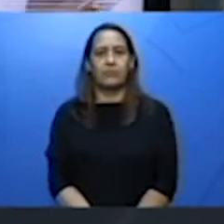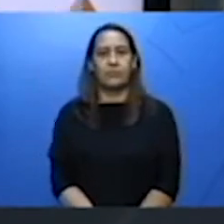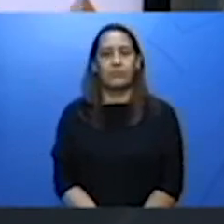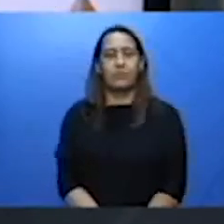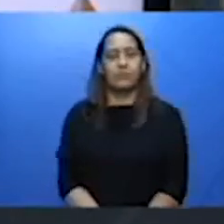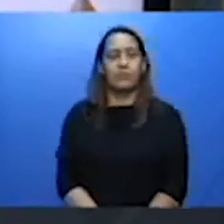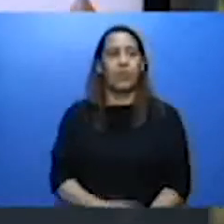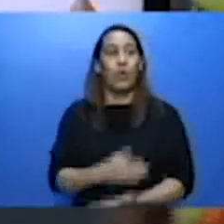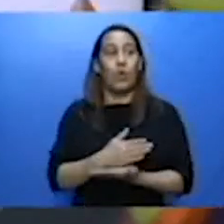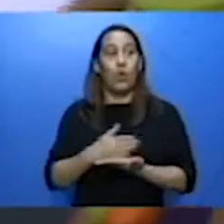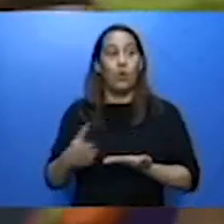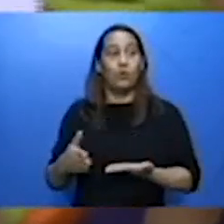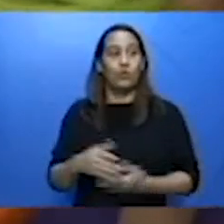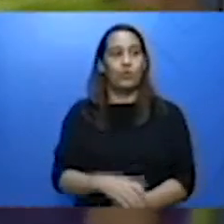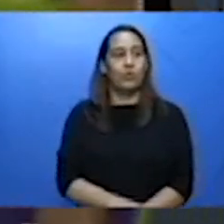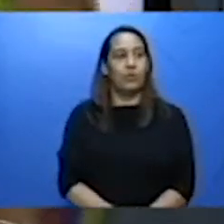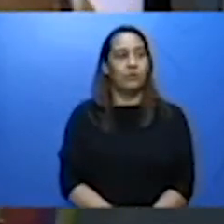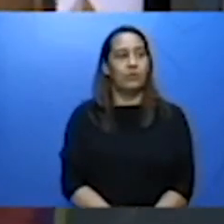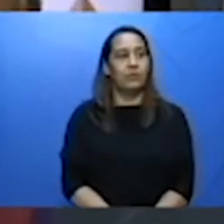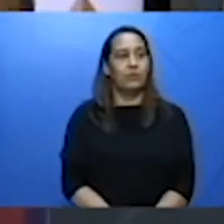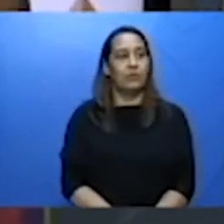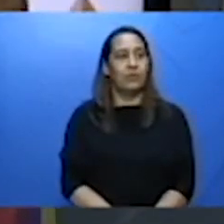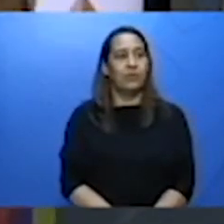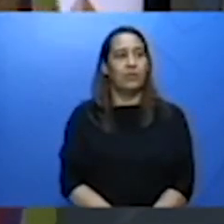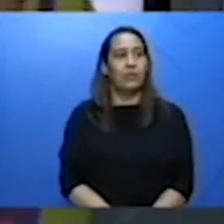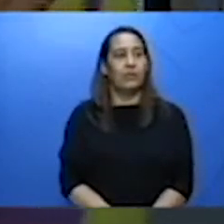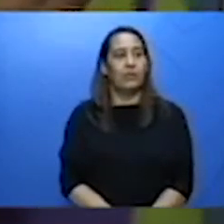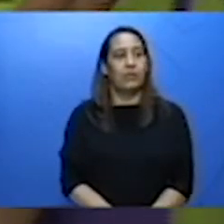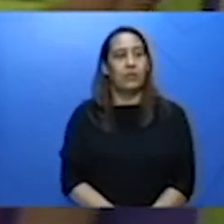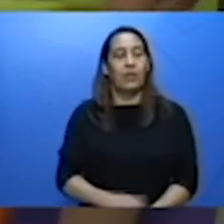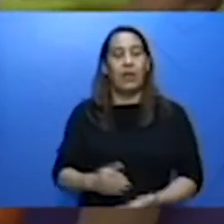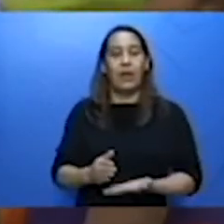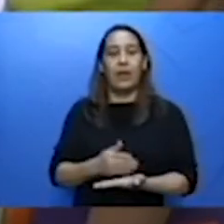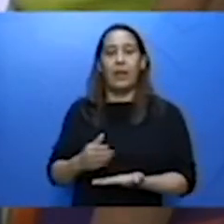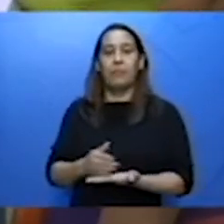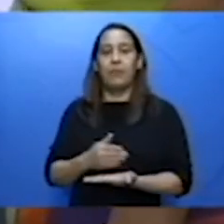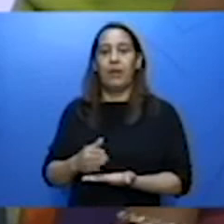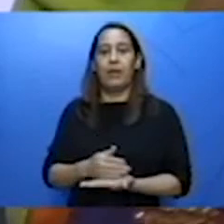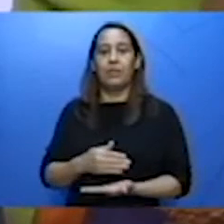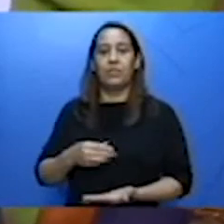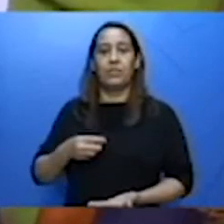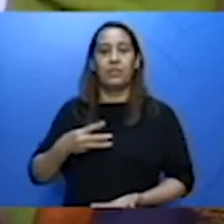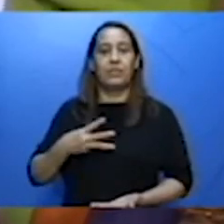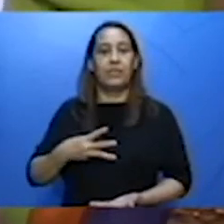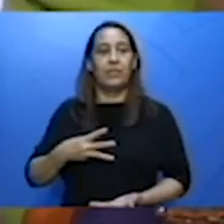Vamos lá, continuando. Mais probleminhas, ó. Agora a gente vai lá na